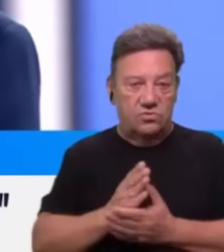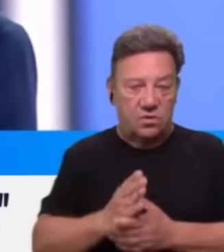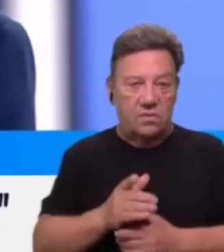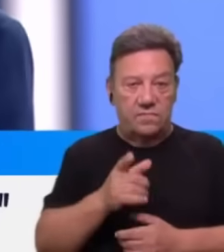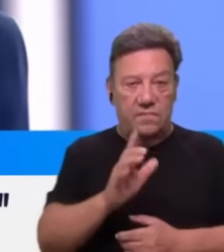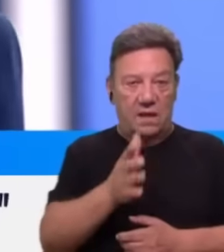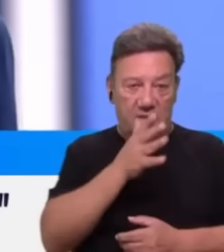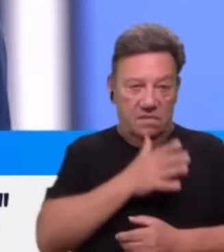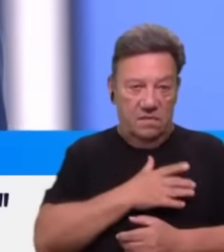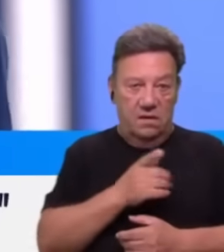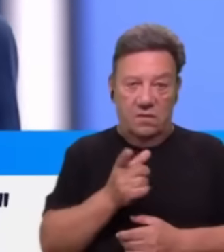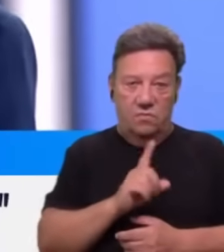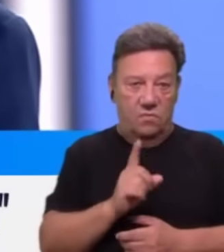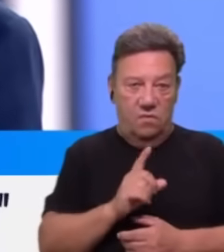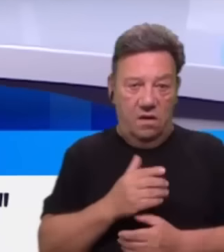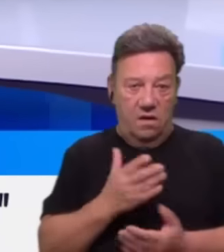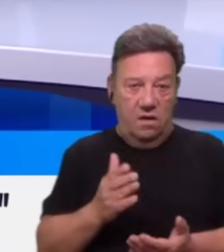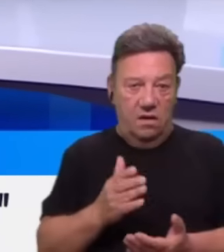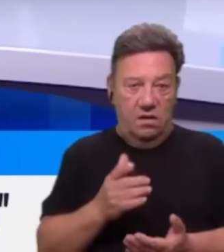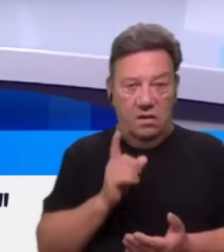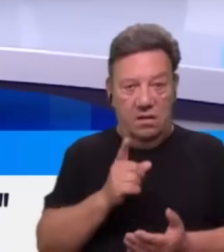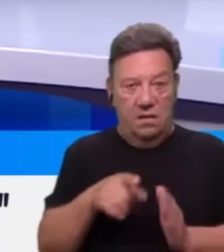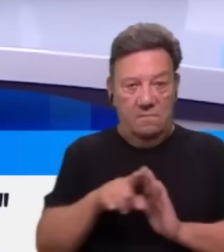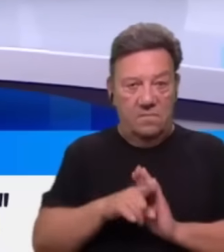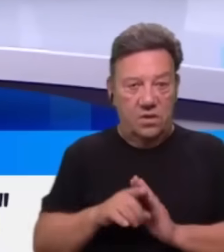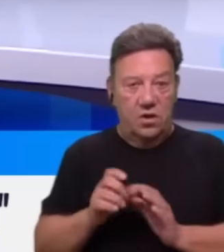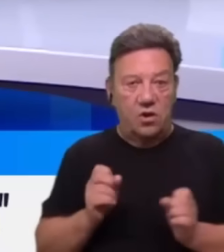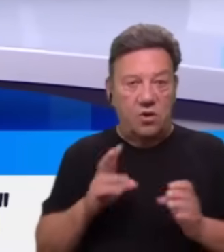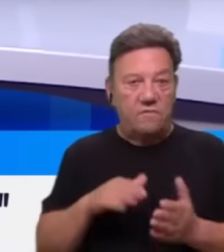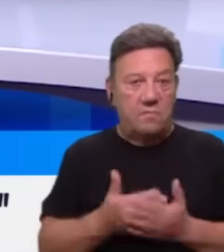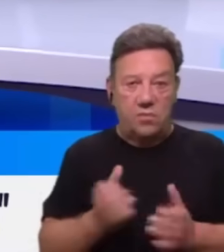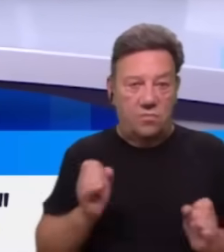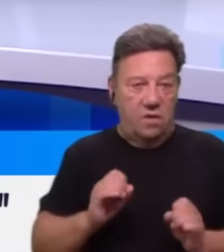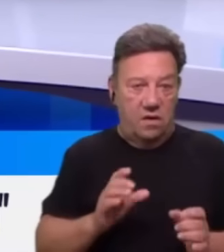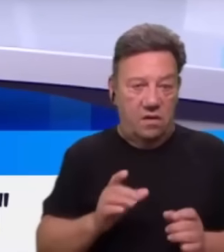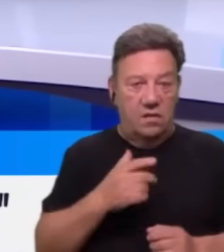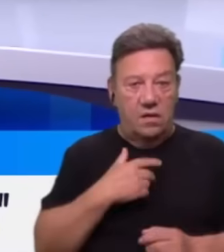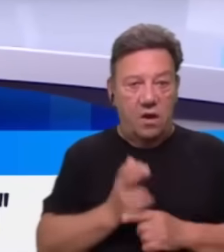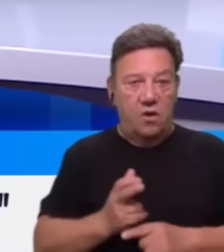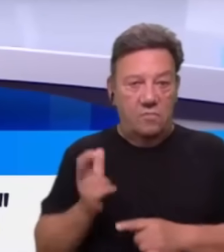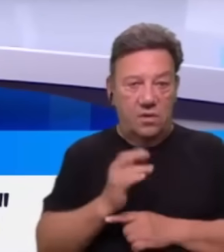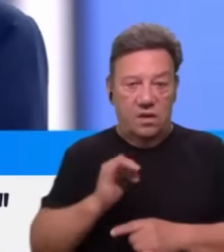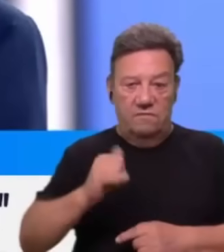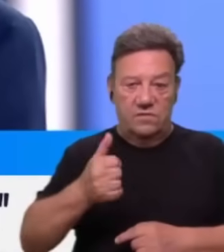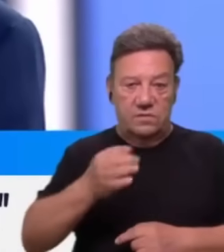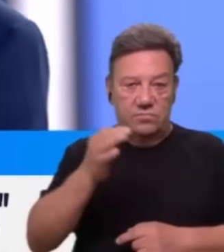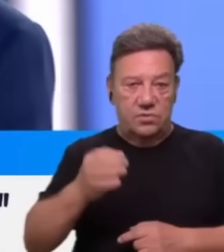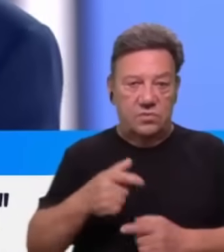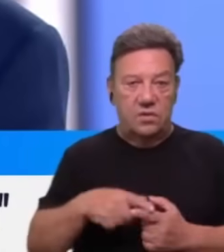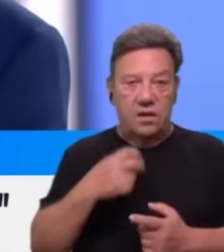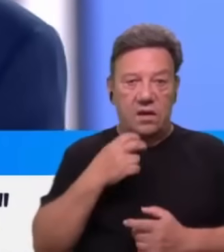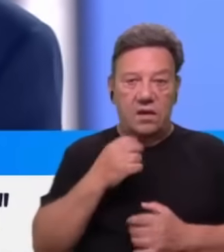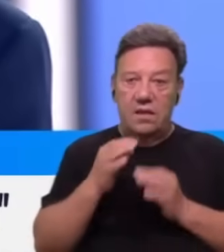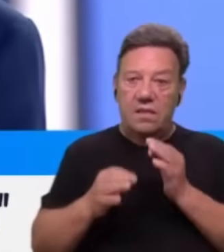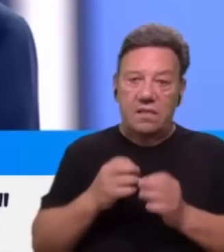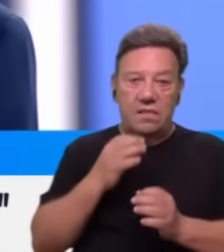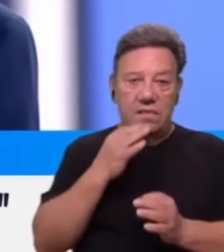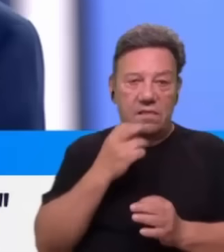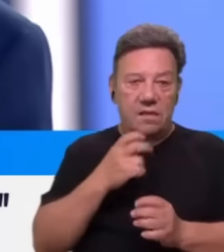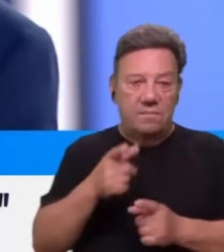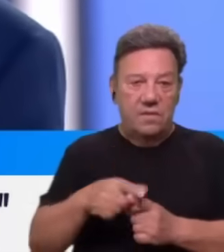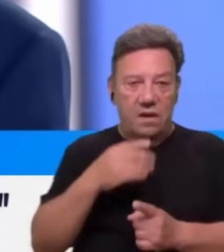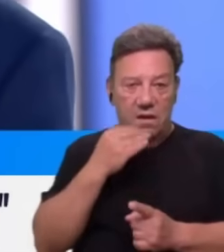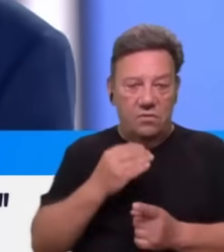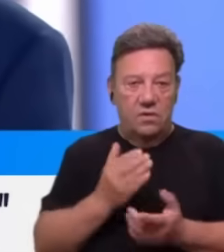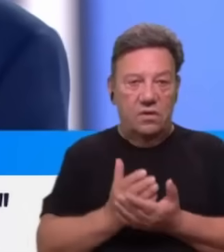está-me a dizer não hámos Essas são as medidas e não há novas aumentamos em 25% do Apoio às terapias dos alunos estamos a